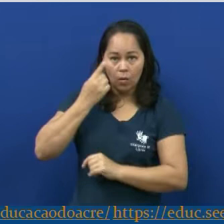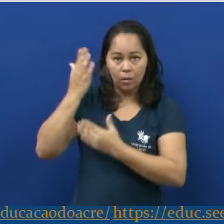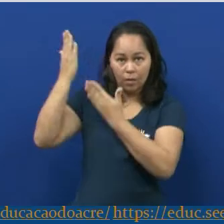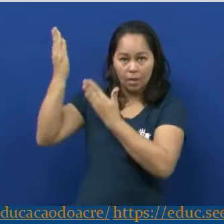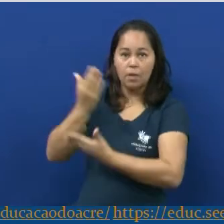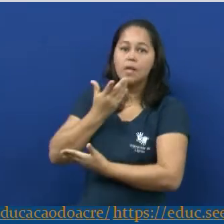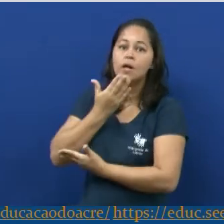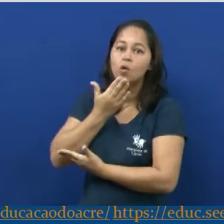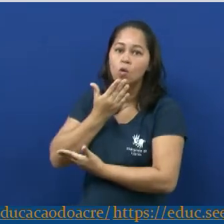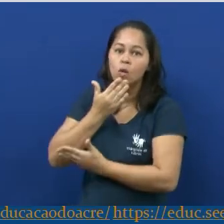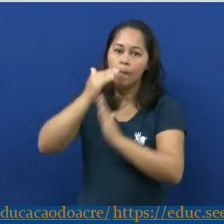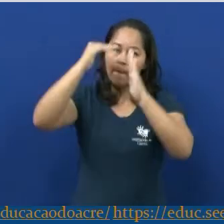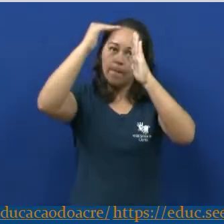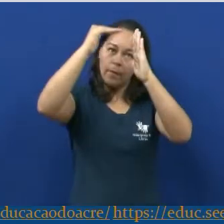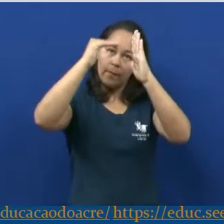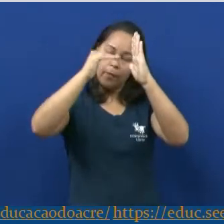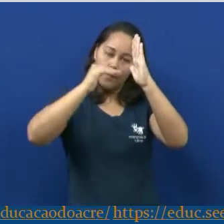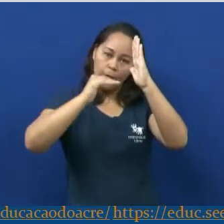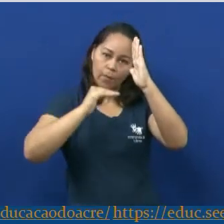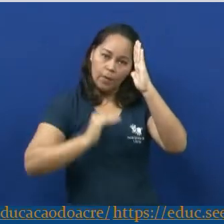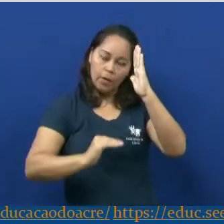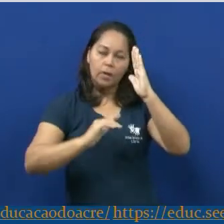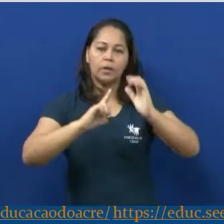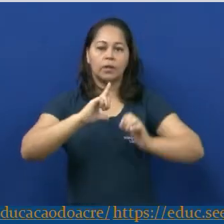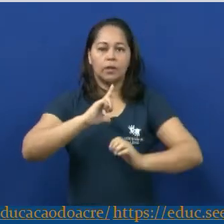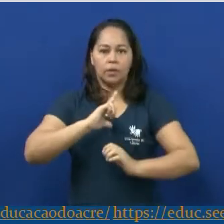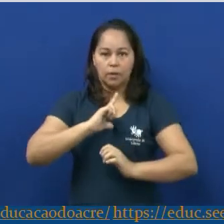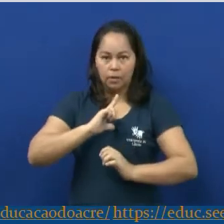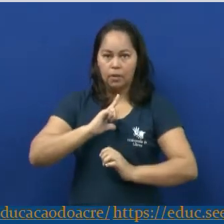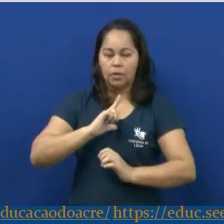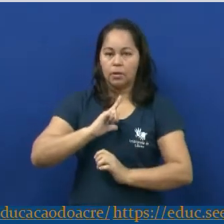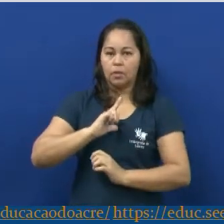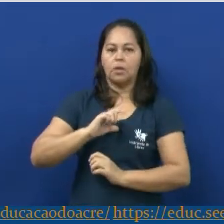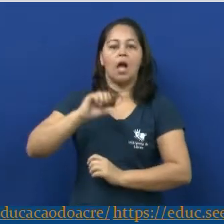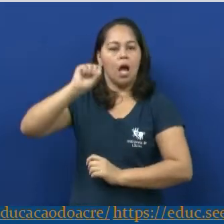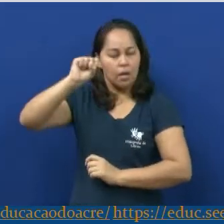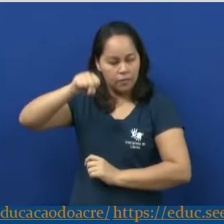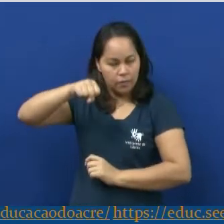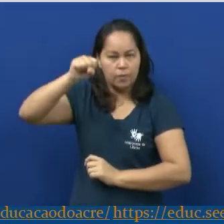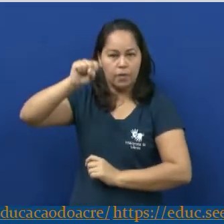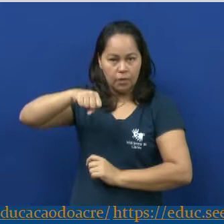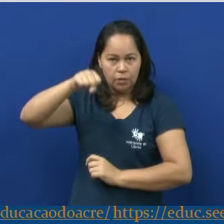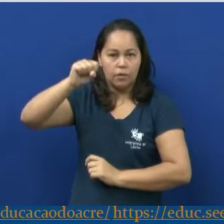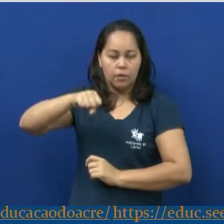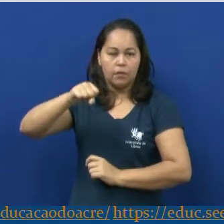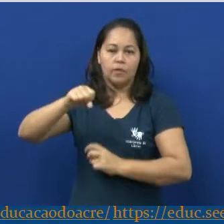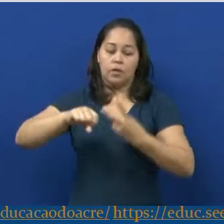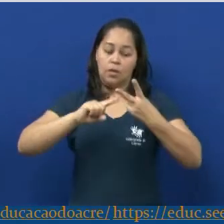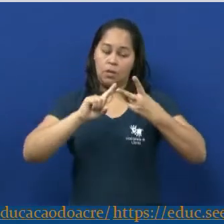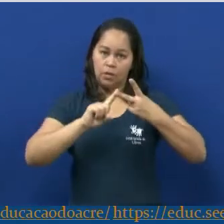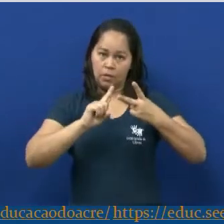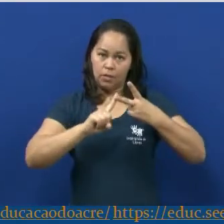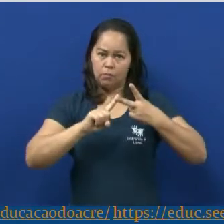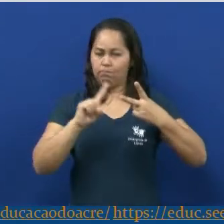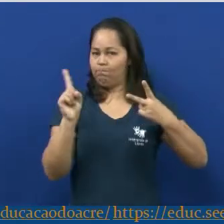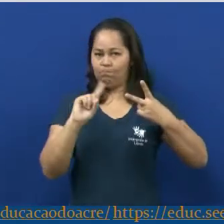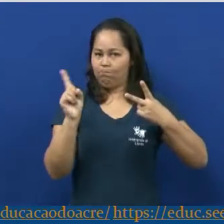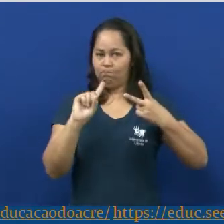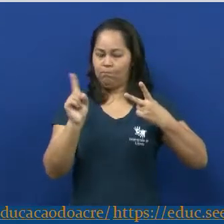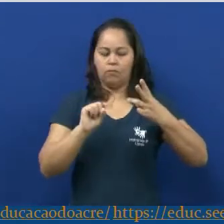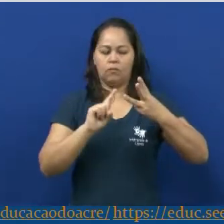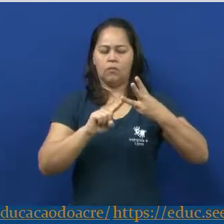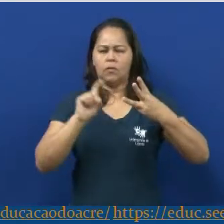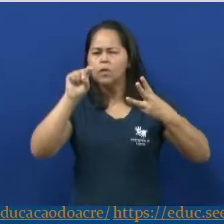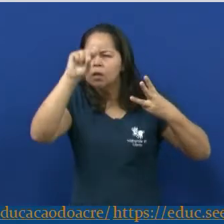acompanha comigo no gráfico nós temos a forma afirmativa negativa e